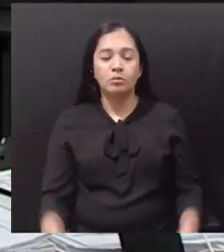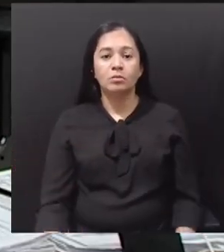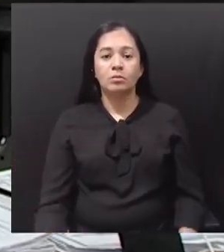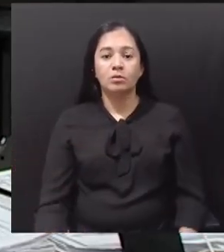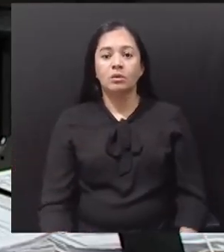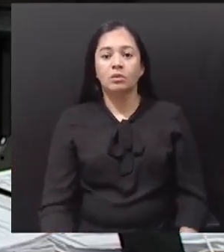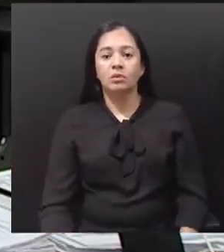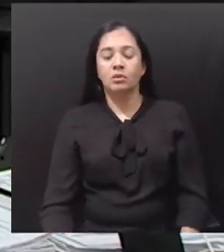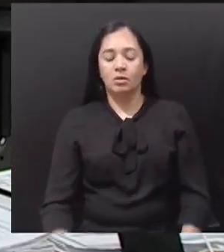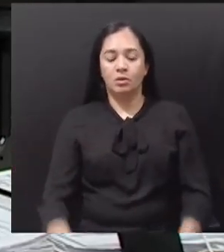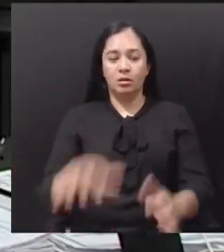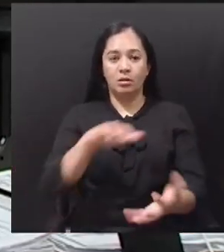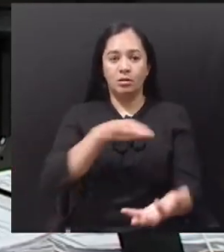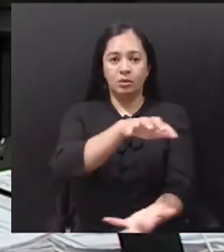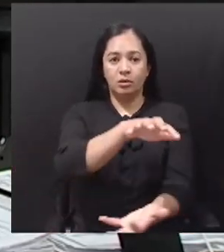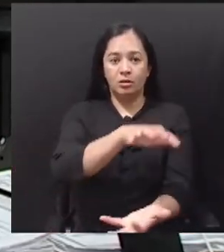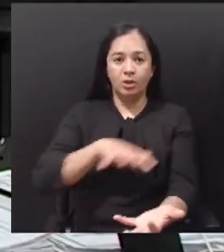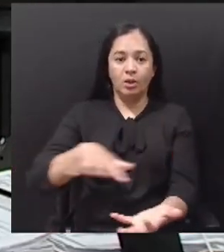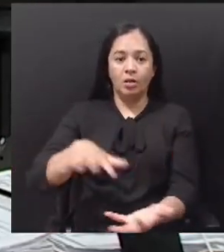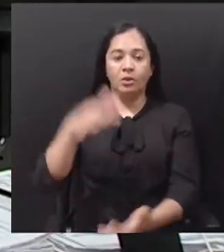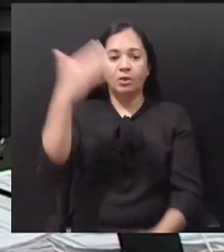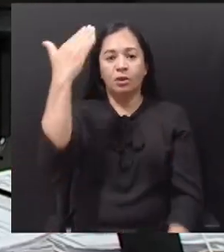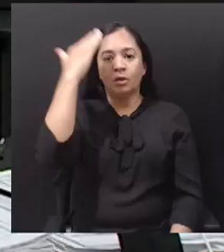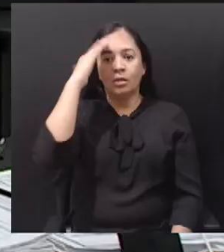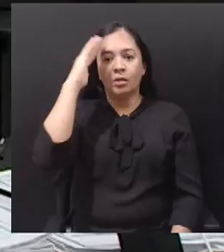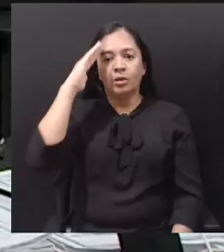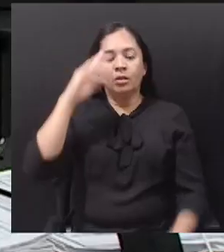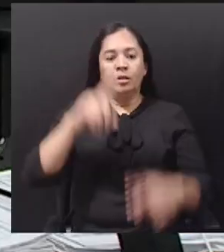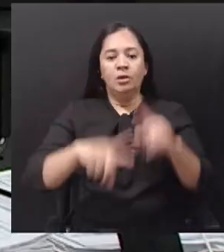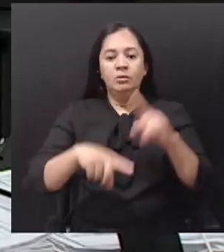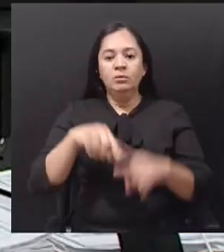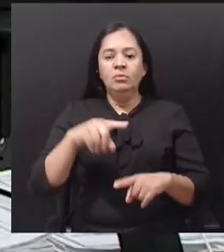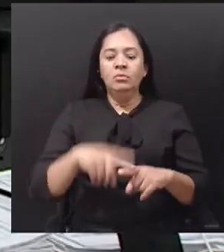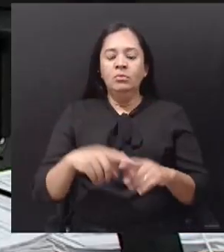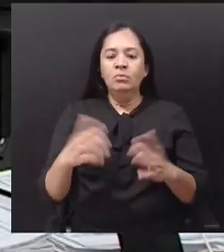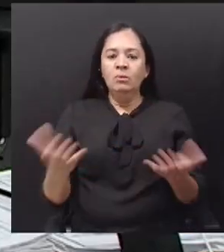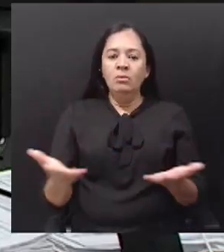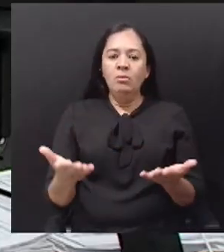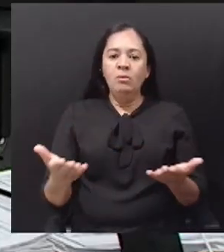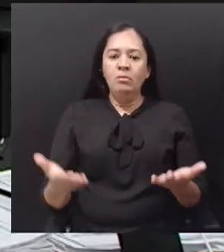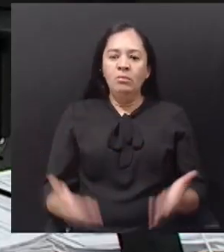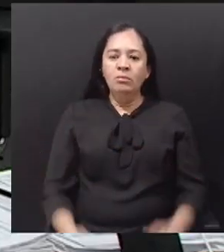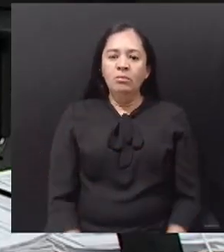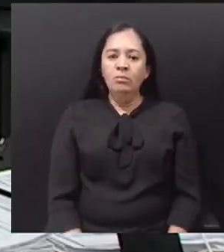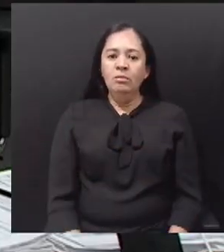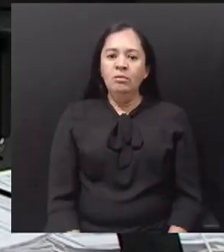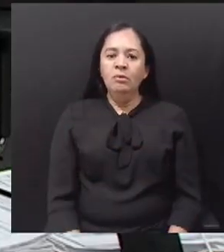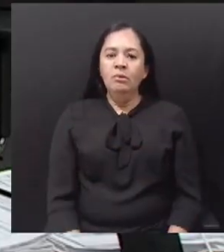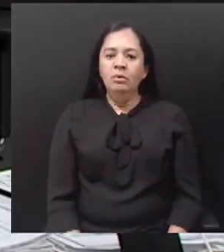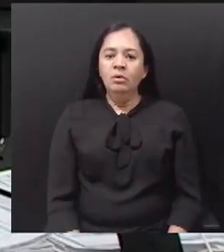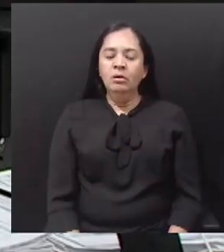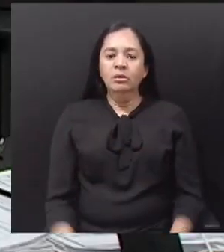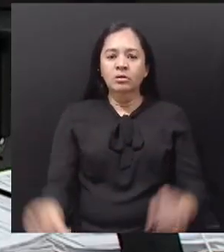esse entendimento do material nesse escala atômica pode